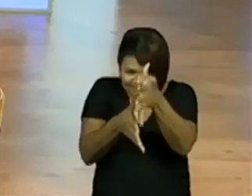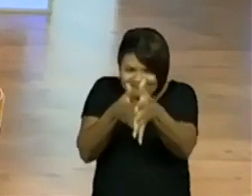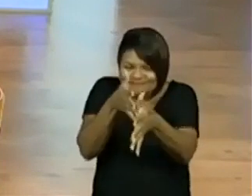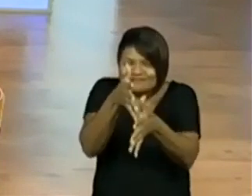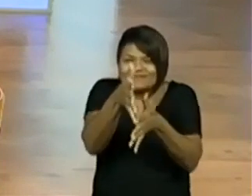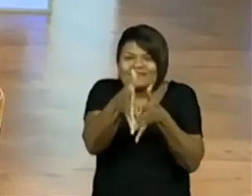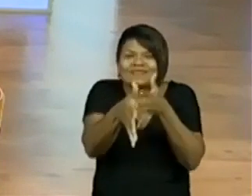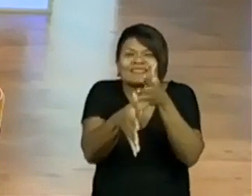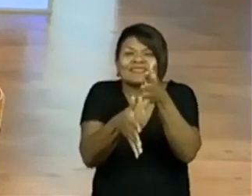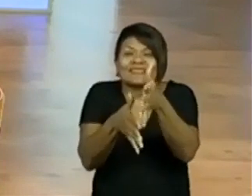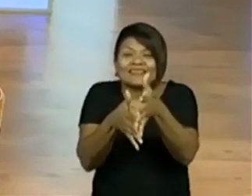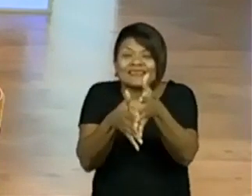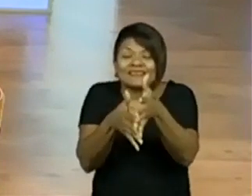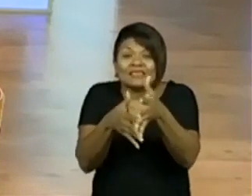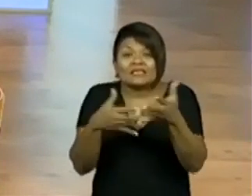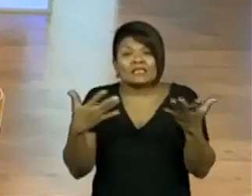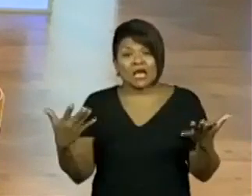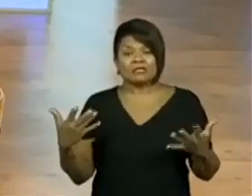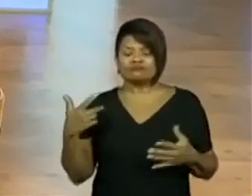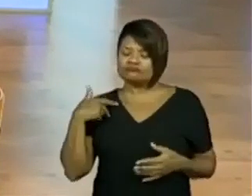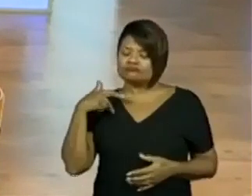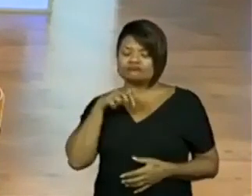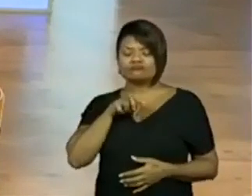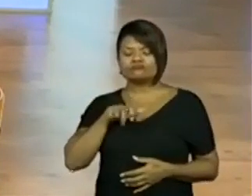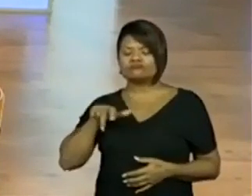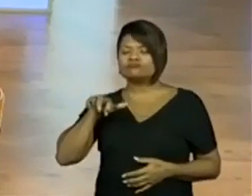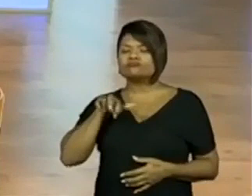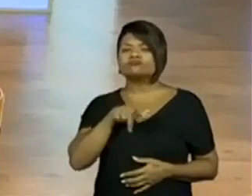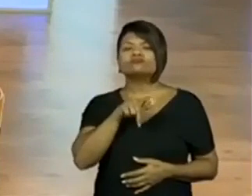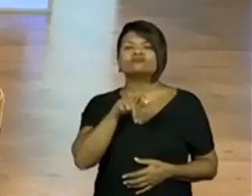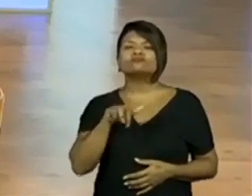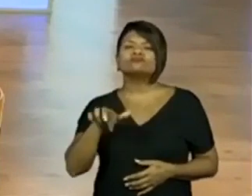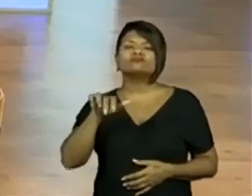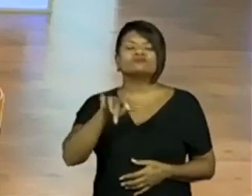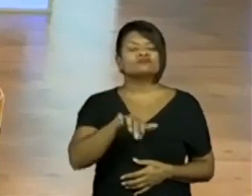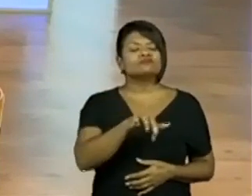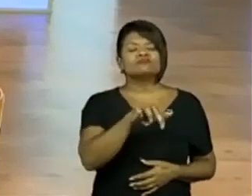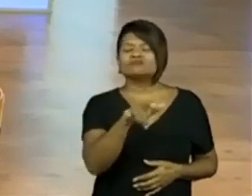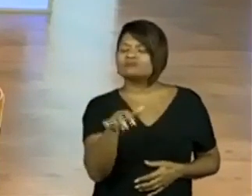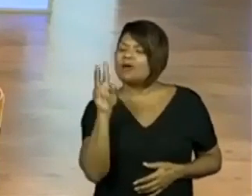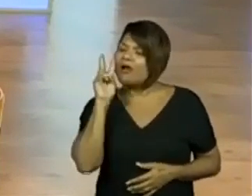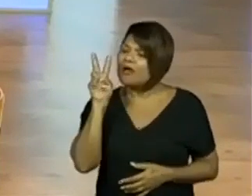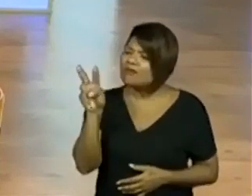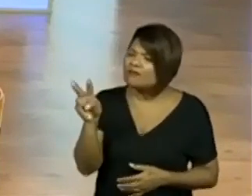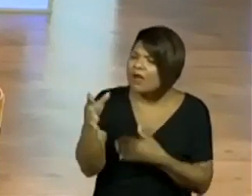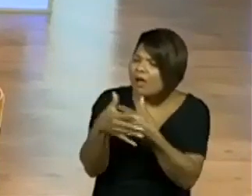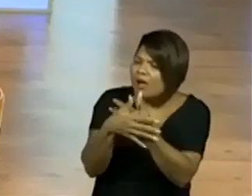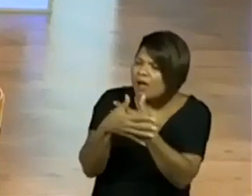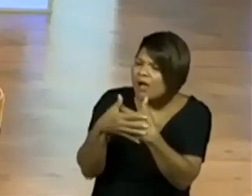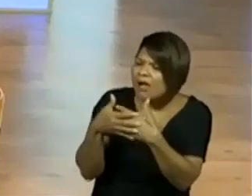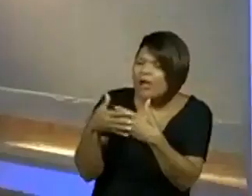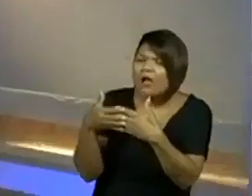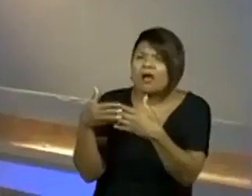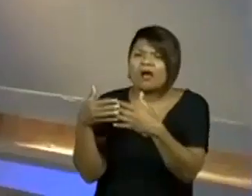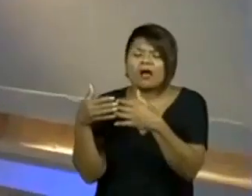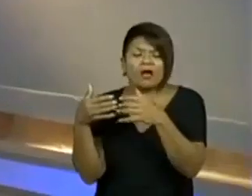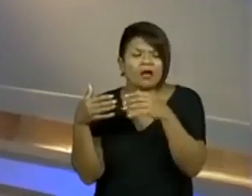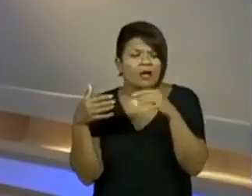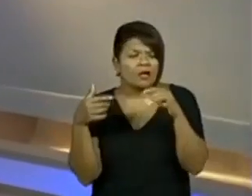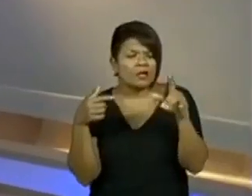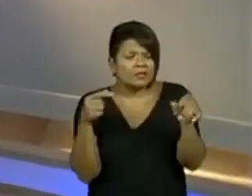Assim ele saiu andando, foi aprendendo a verticalidade. Ele sentiu os